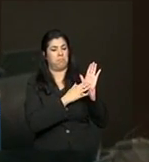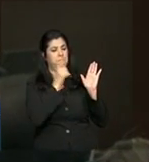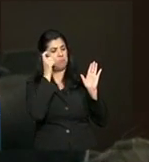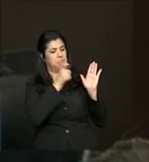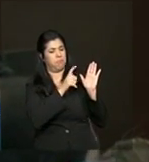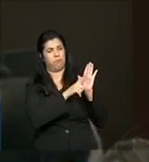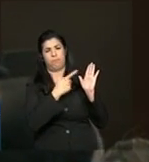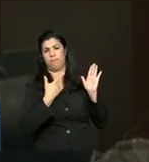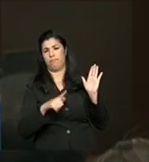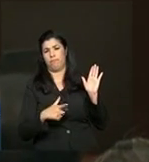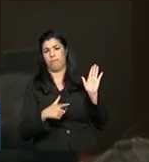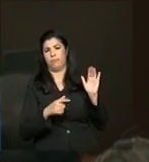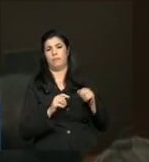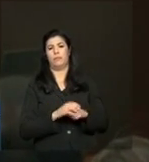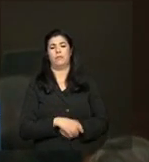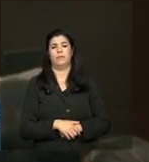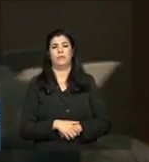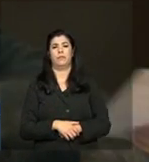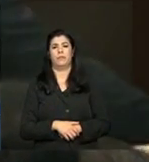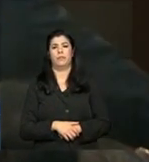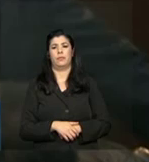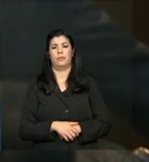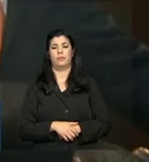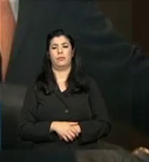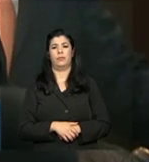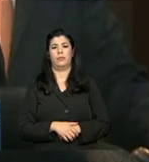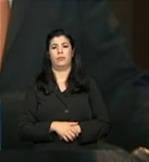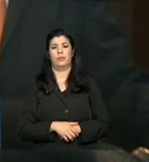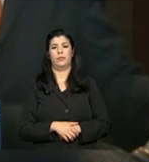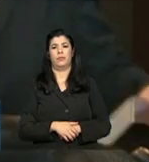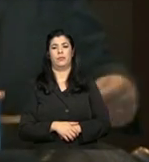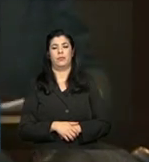apresentar a proposta financeira para o referido lote.